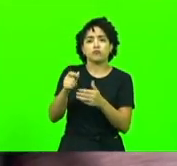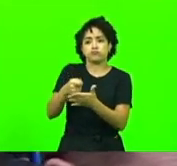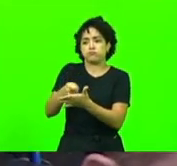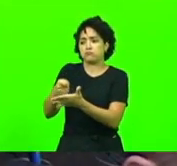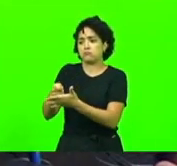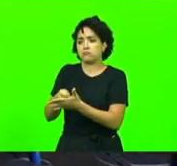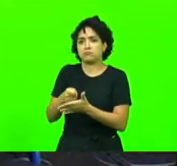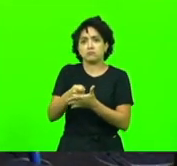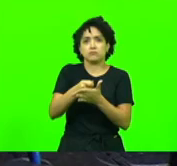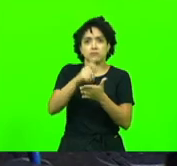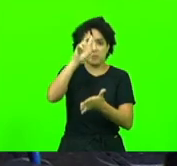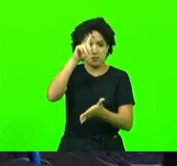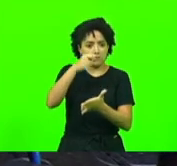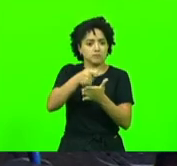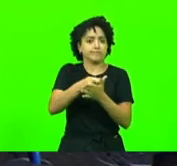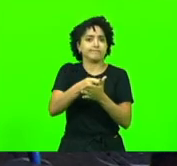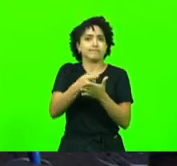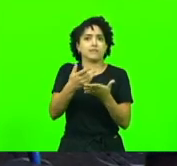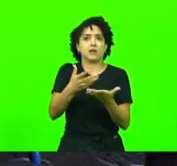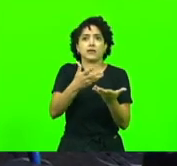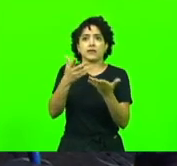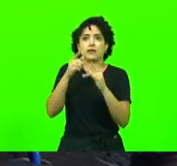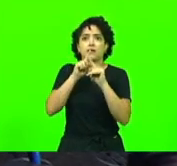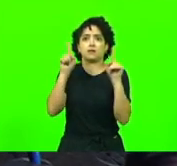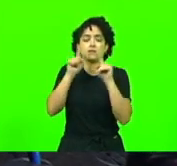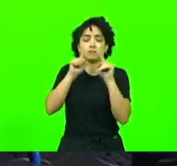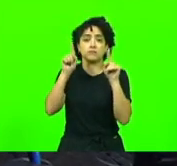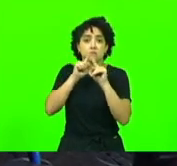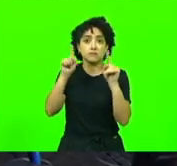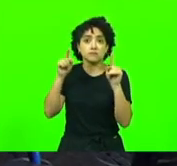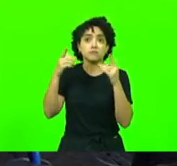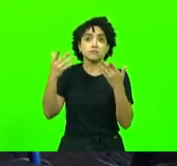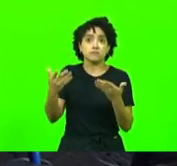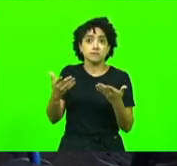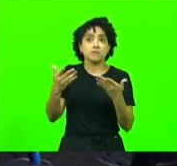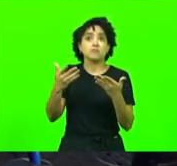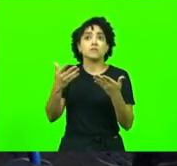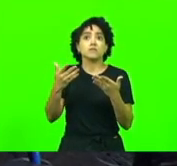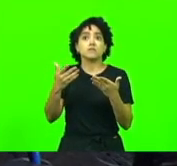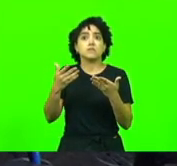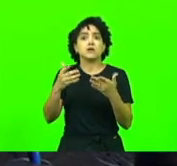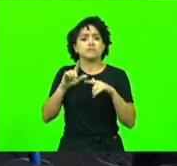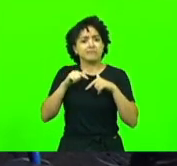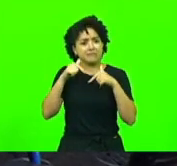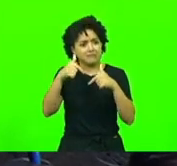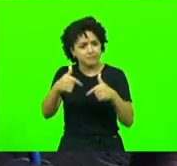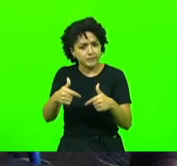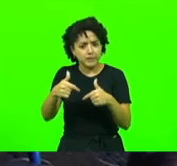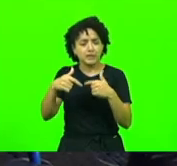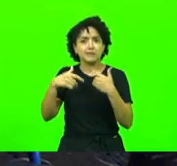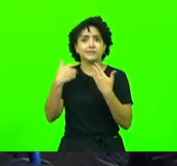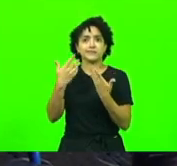suas próprias decisões. E aí clamam que o Estado faça alguma ação interventora, alguma ação